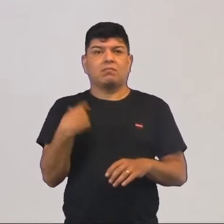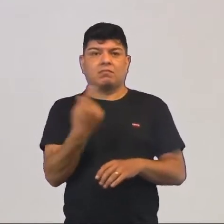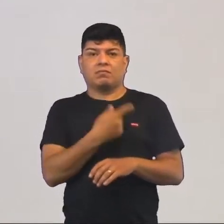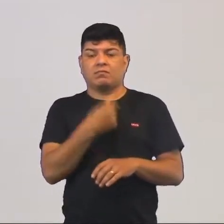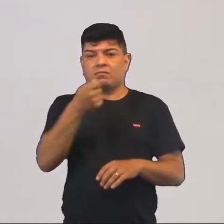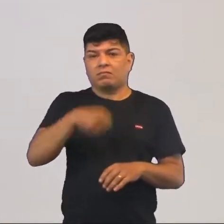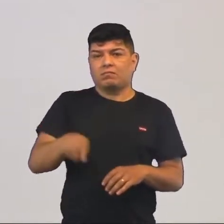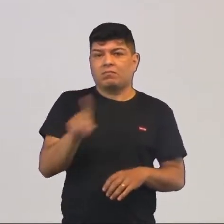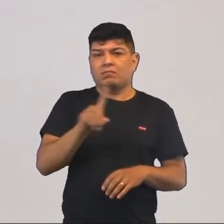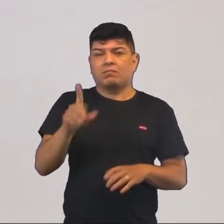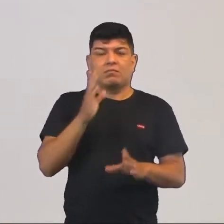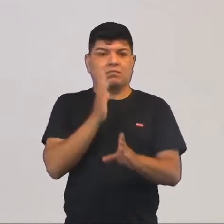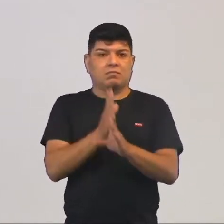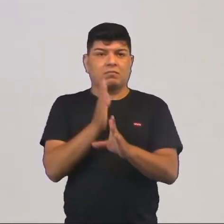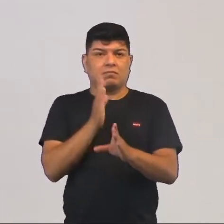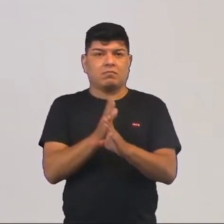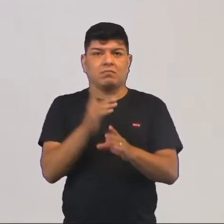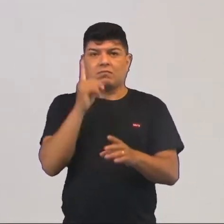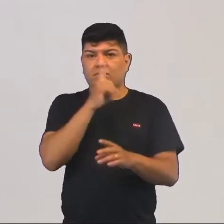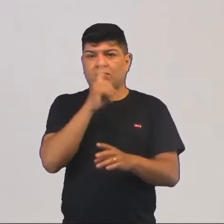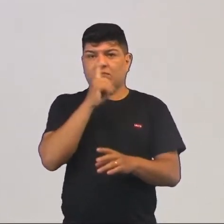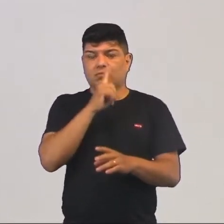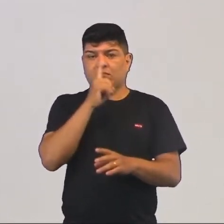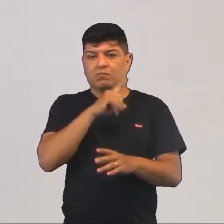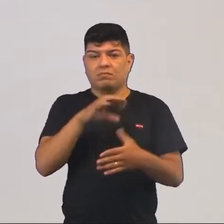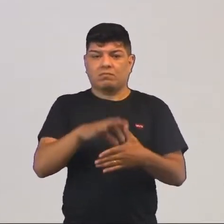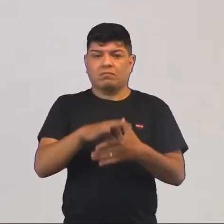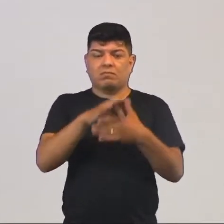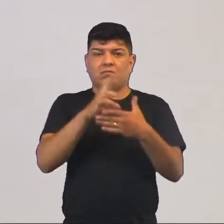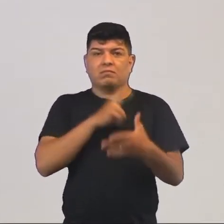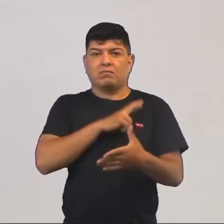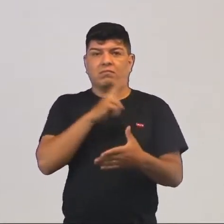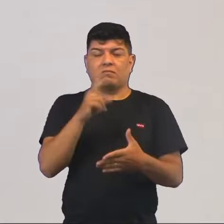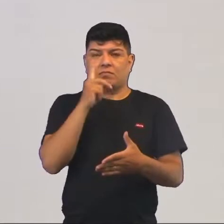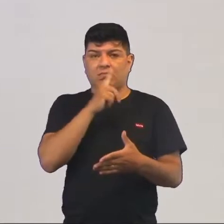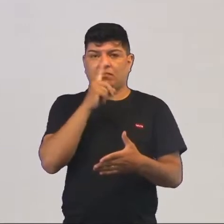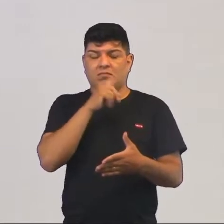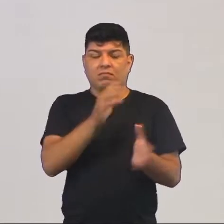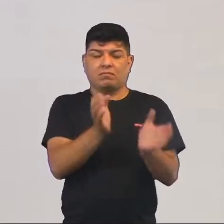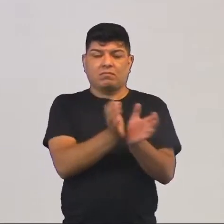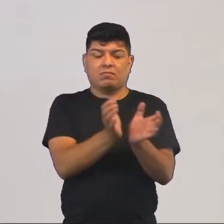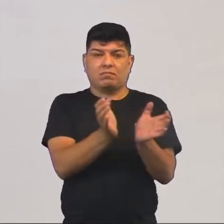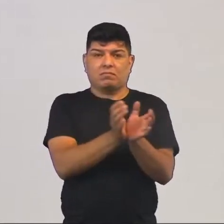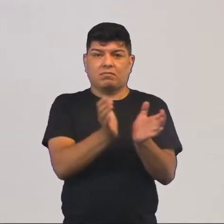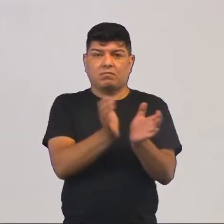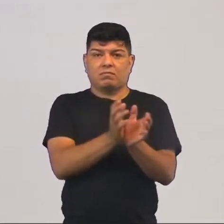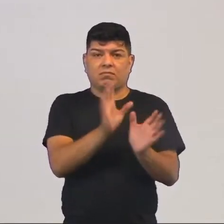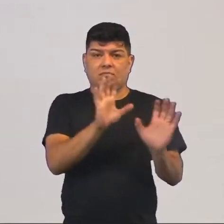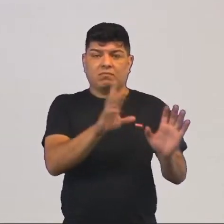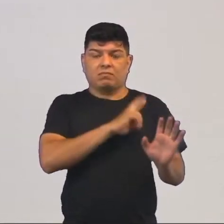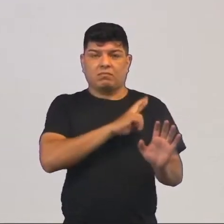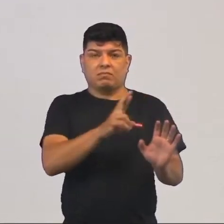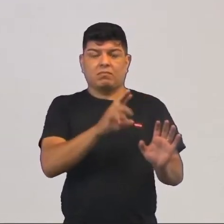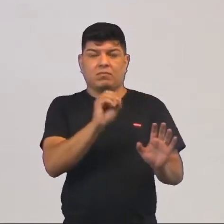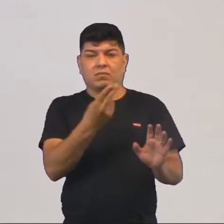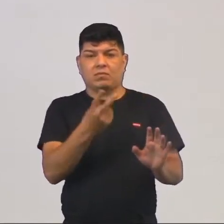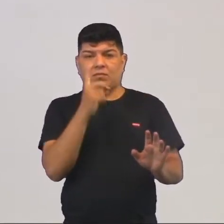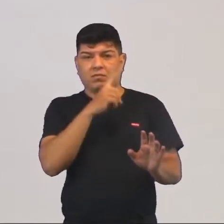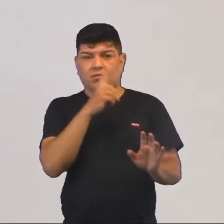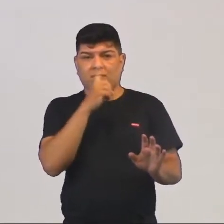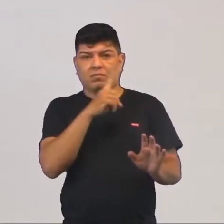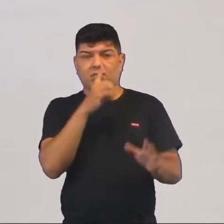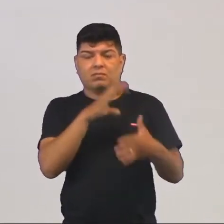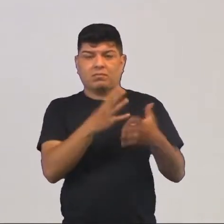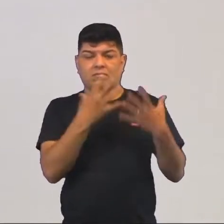não deve, por causa de falhas de lideranças religiosas, falhas de grupos de determinada religião ou falhas de